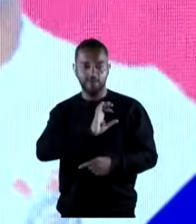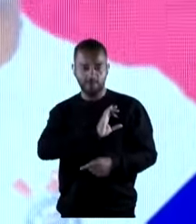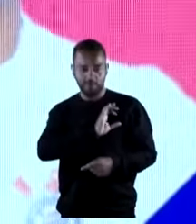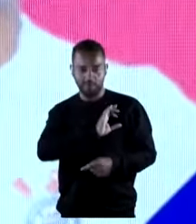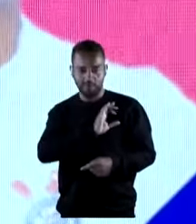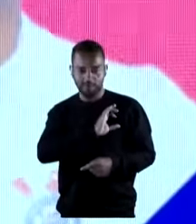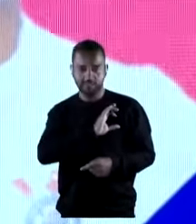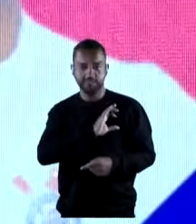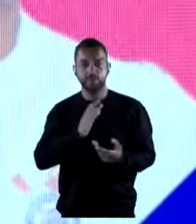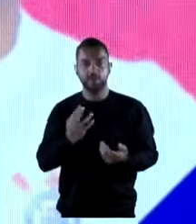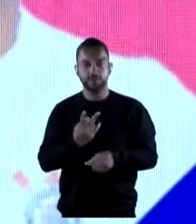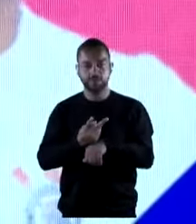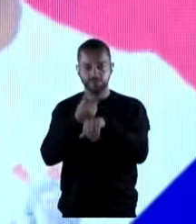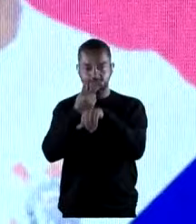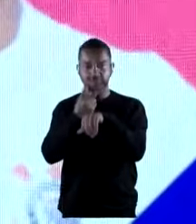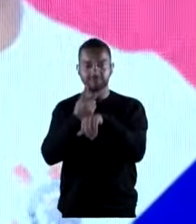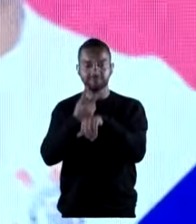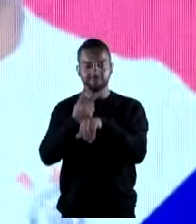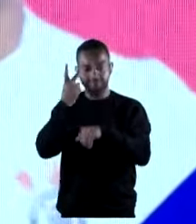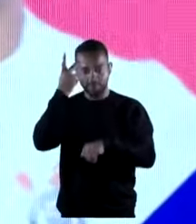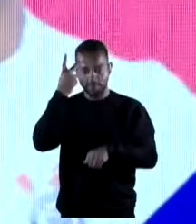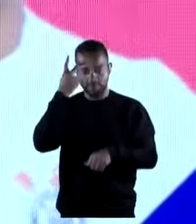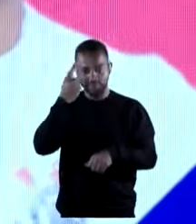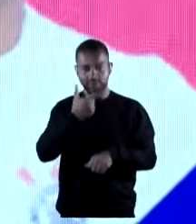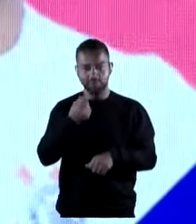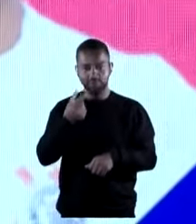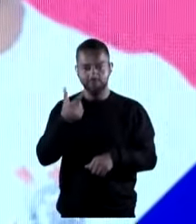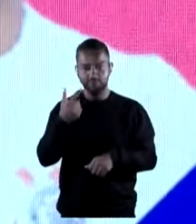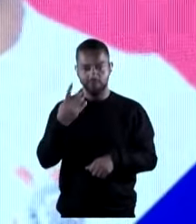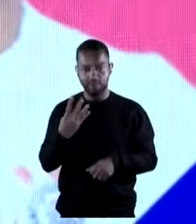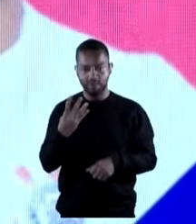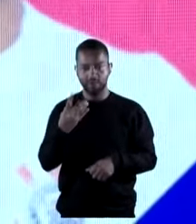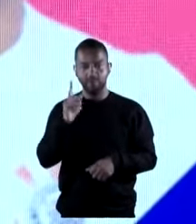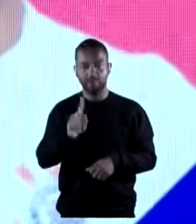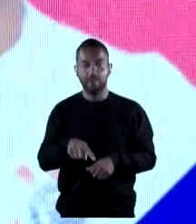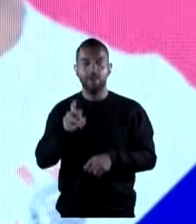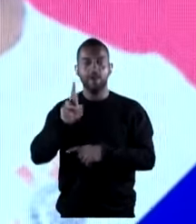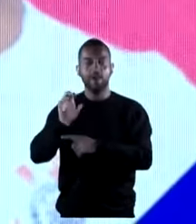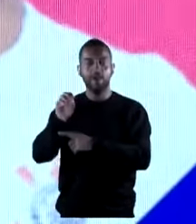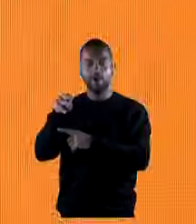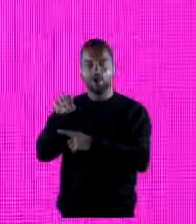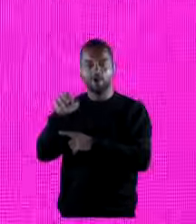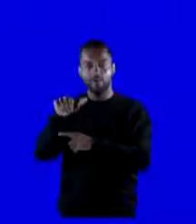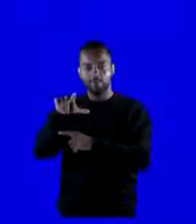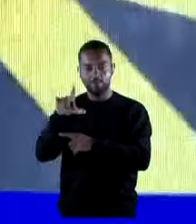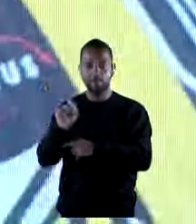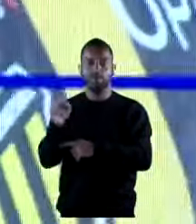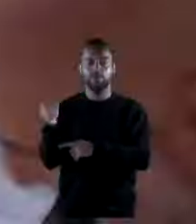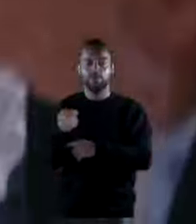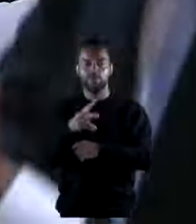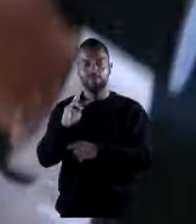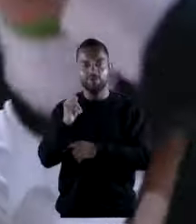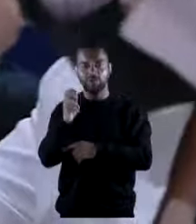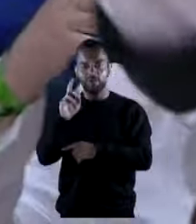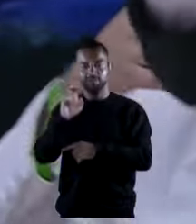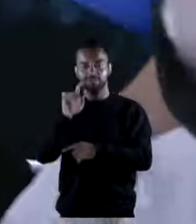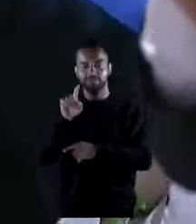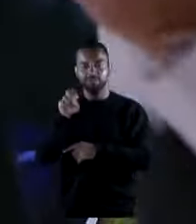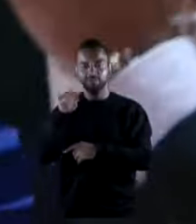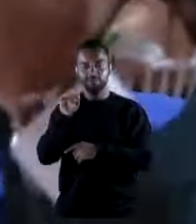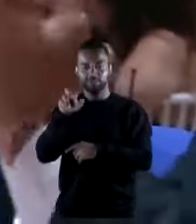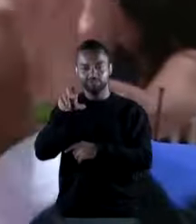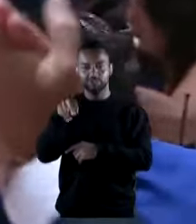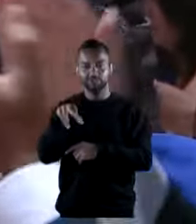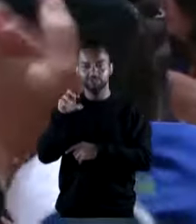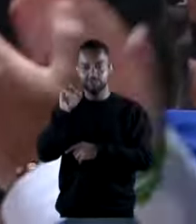do Paulistão Sicredi 2024 é do Rômulo, Novo Horizontino, mais uma vez subindo ao